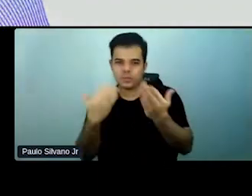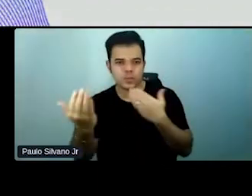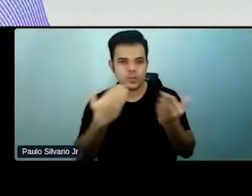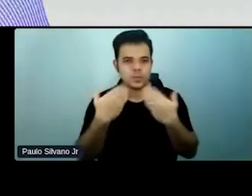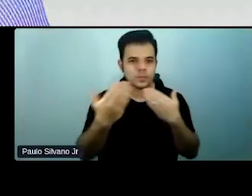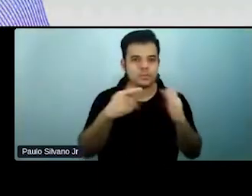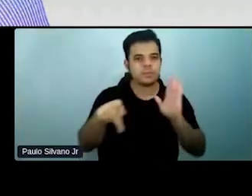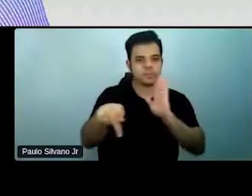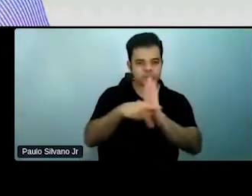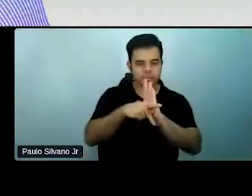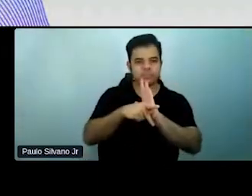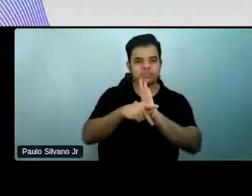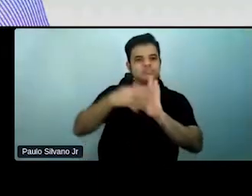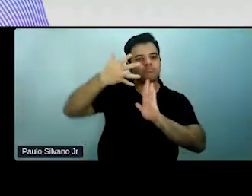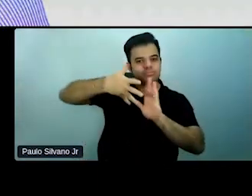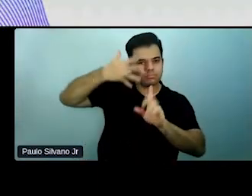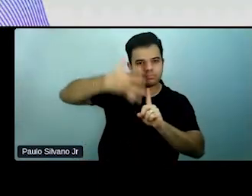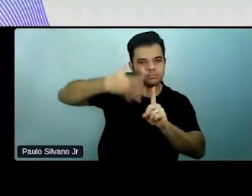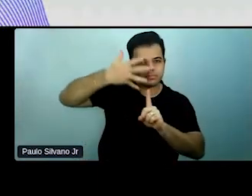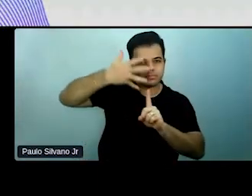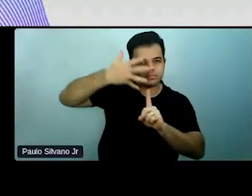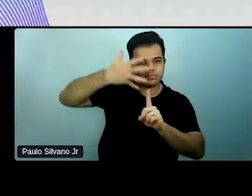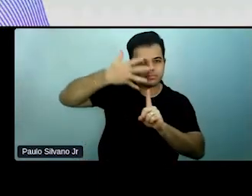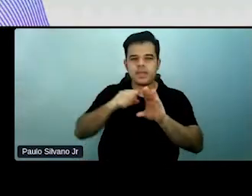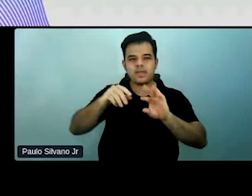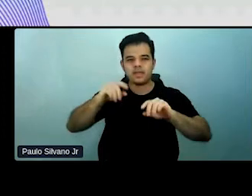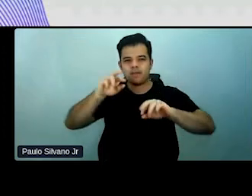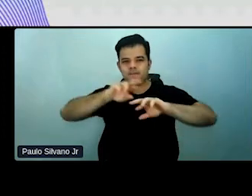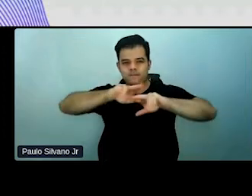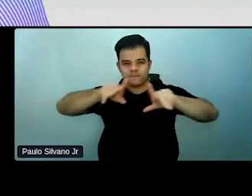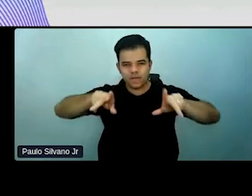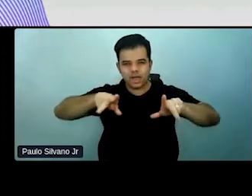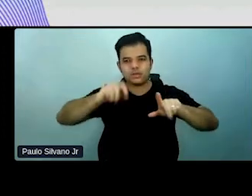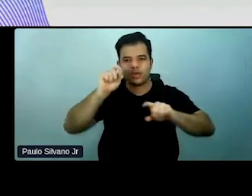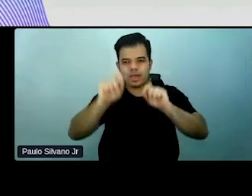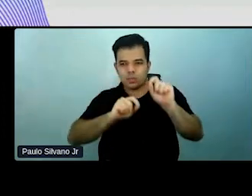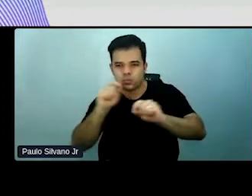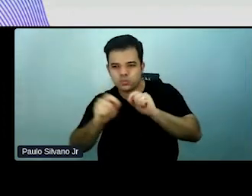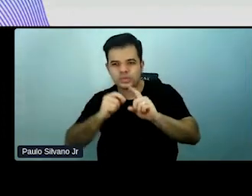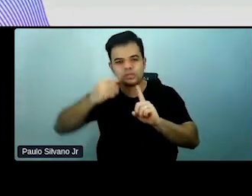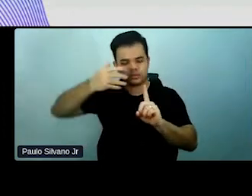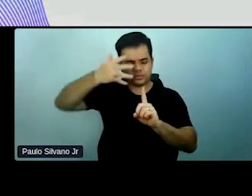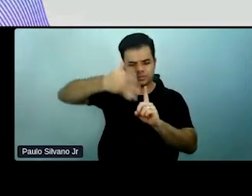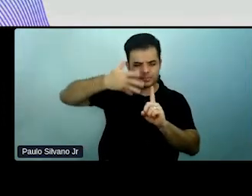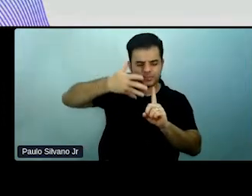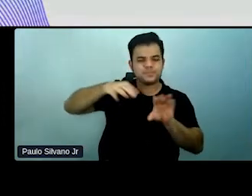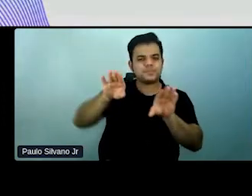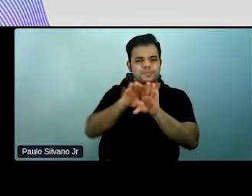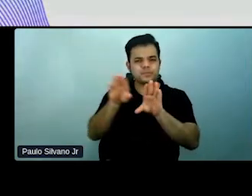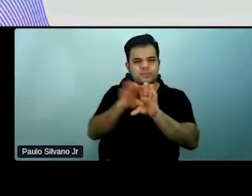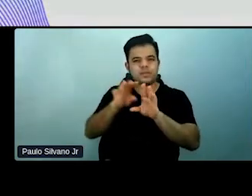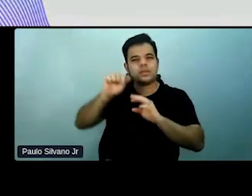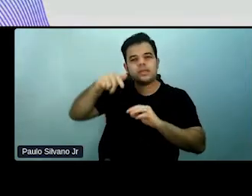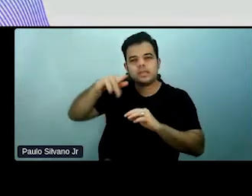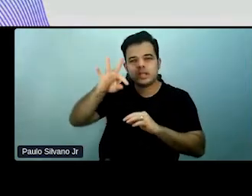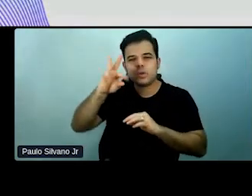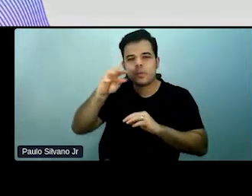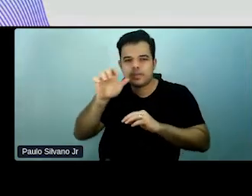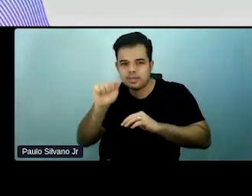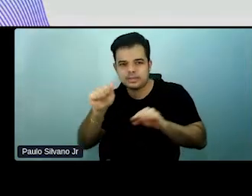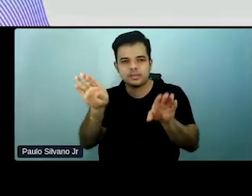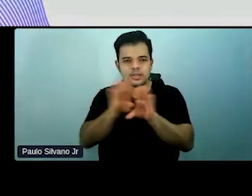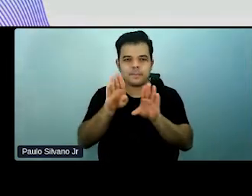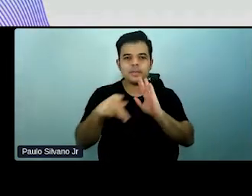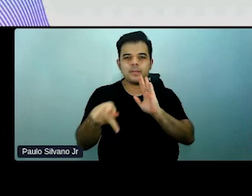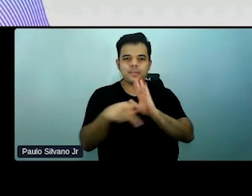nessa palestra. Então, dentro dos comitês de diversidade, existe o grupo de mulheres, tem o baile todo, tem o grupo quilombodas, tem o Lambda